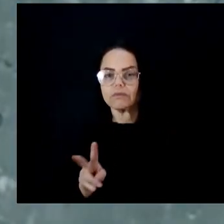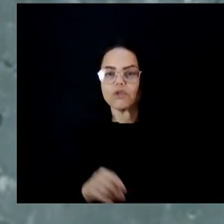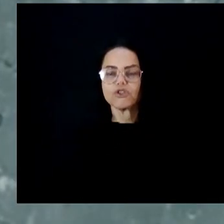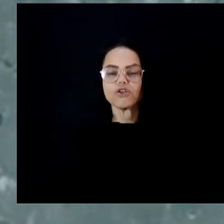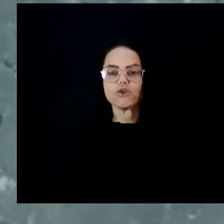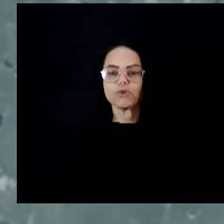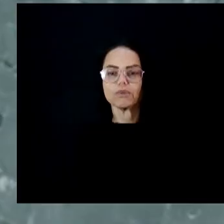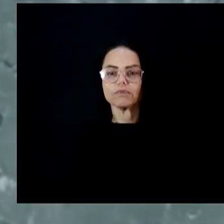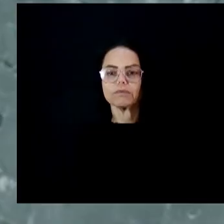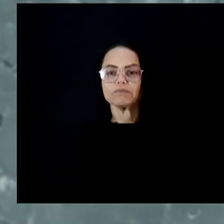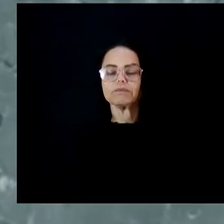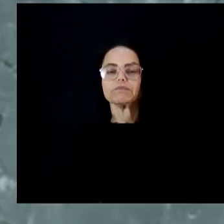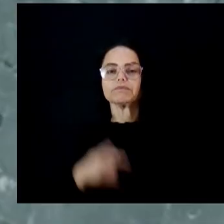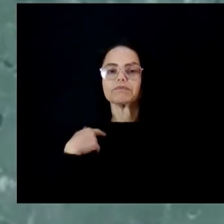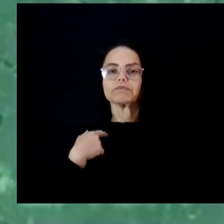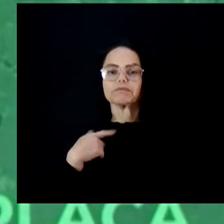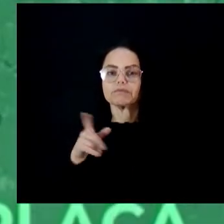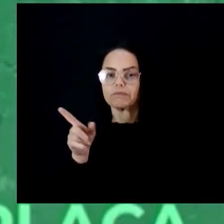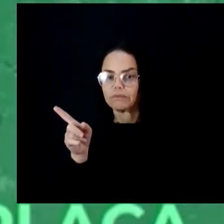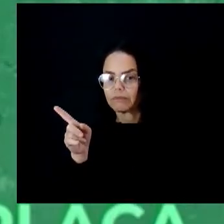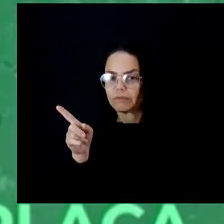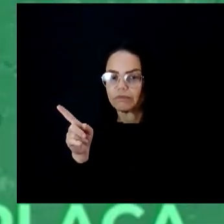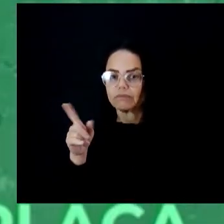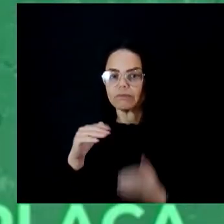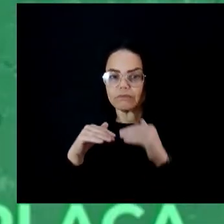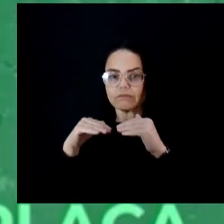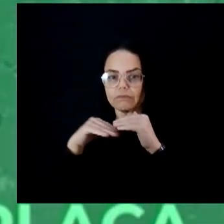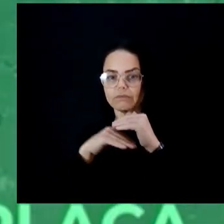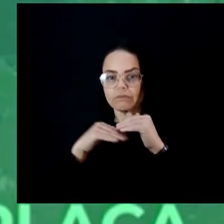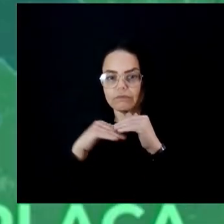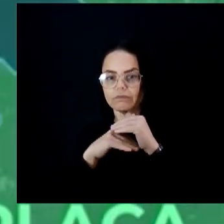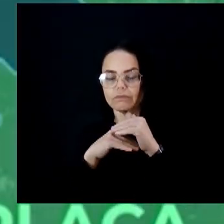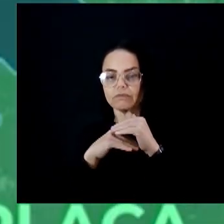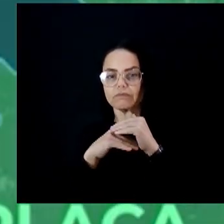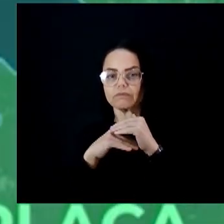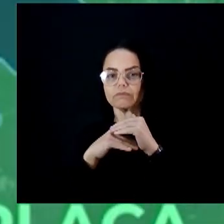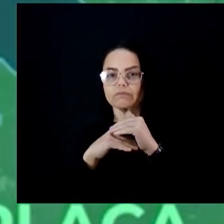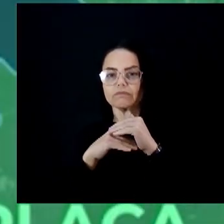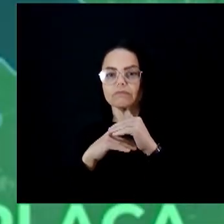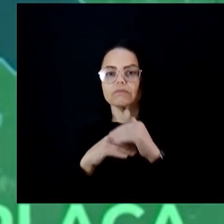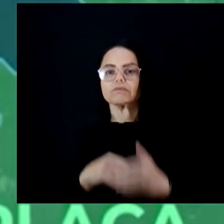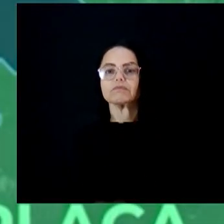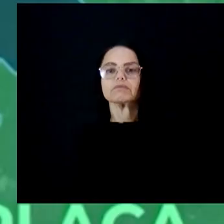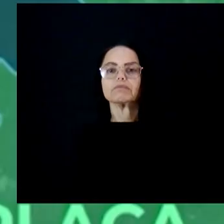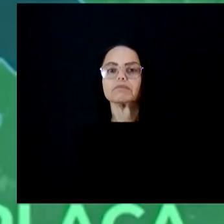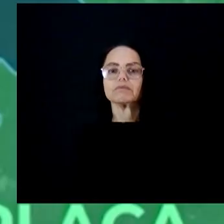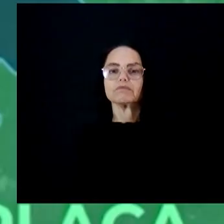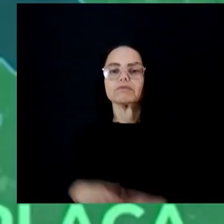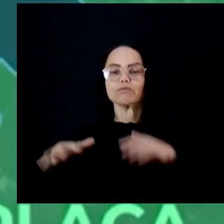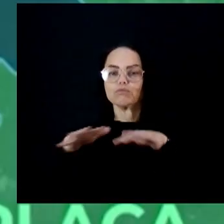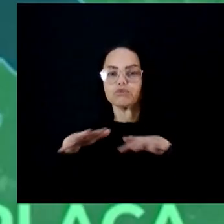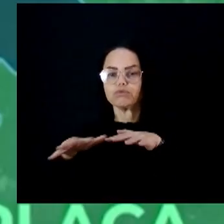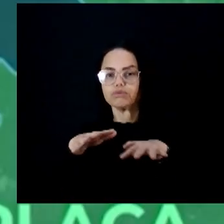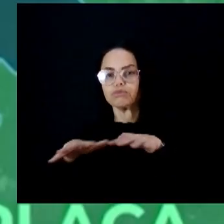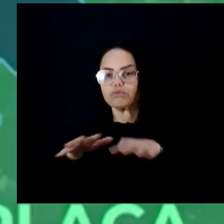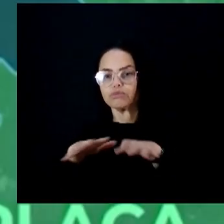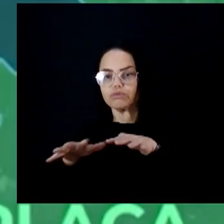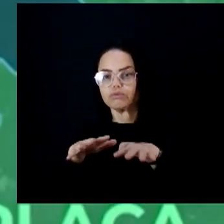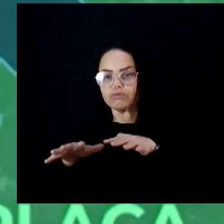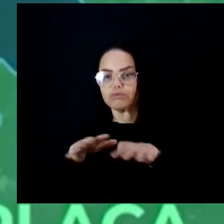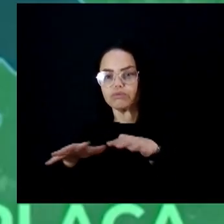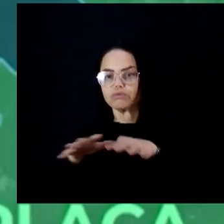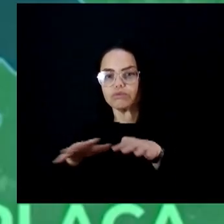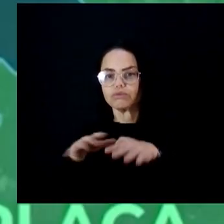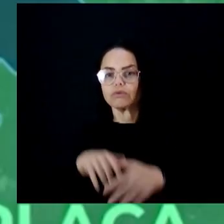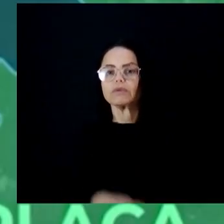que raspam, elas fazem um contato horizontal. Então, os terremotos que a gente espera na região,